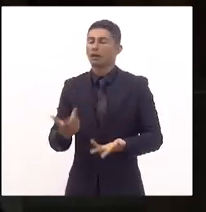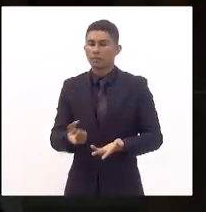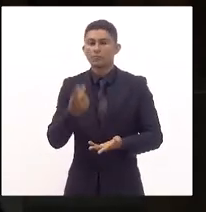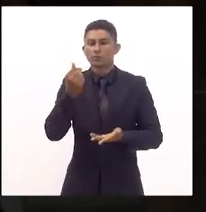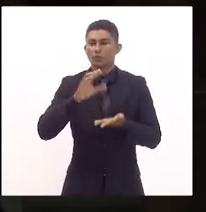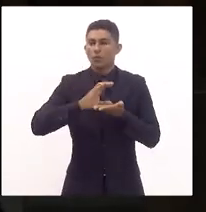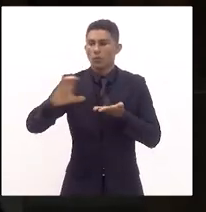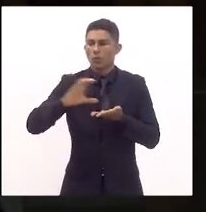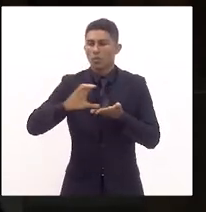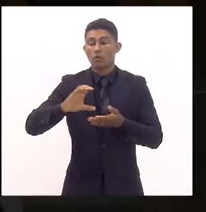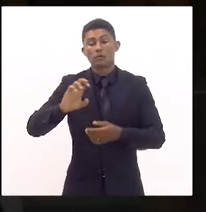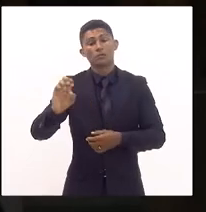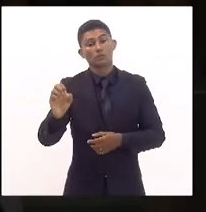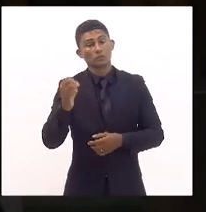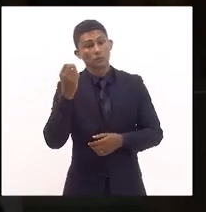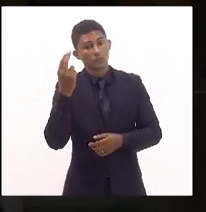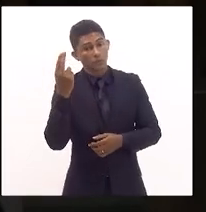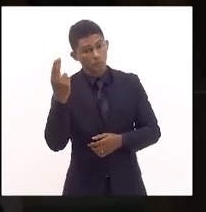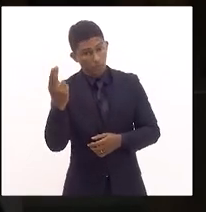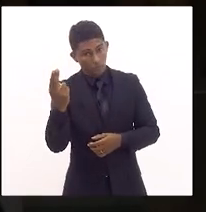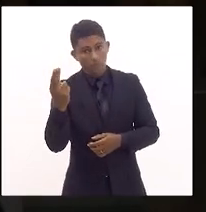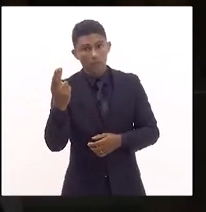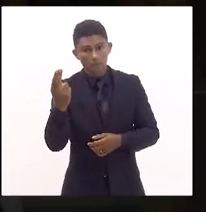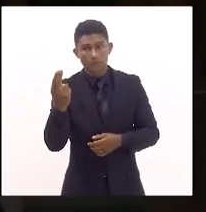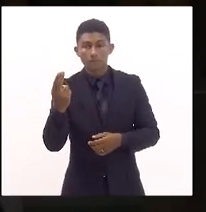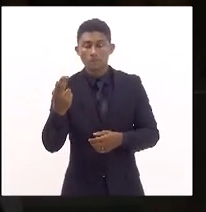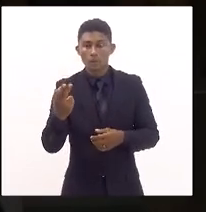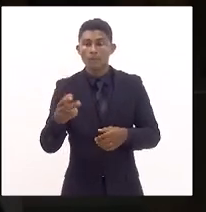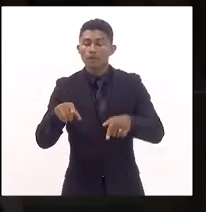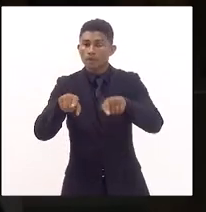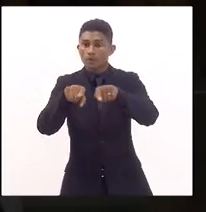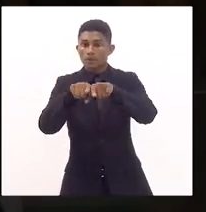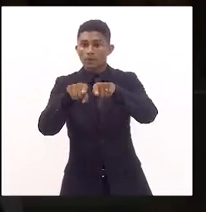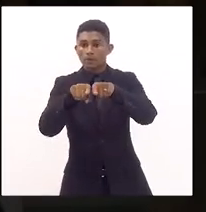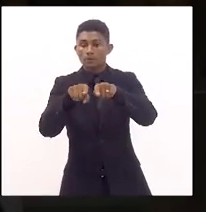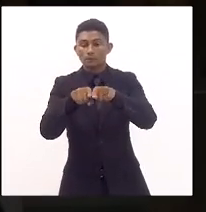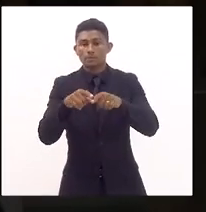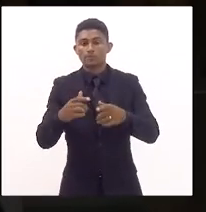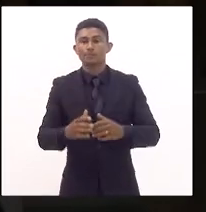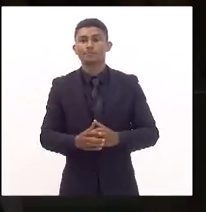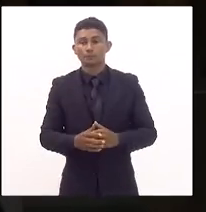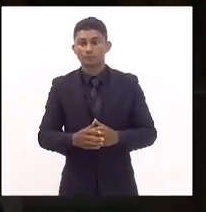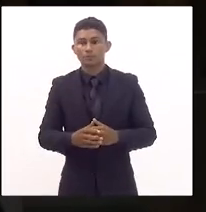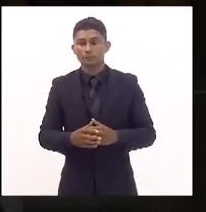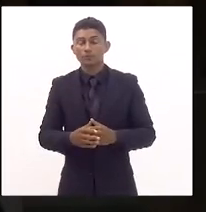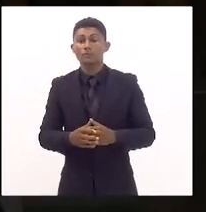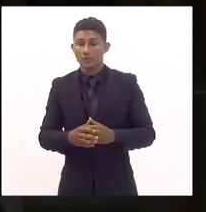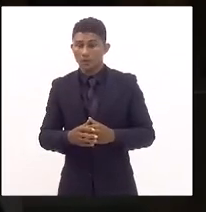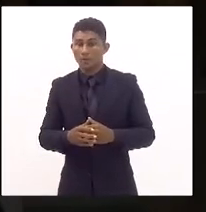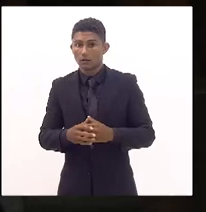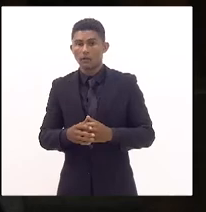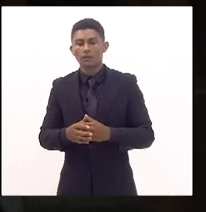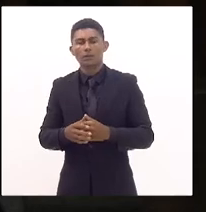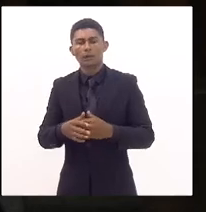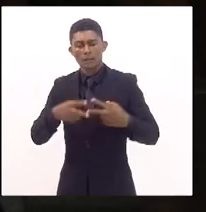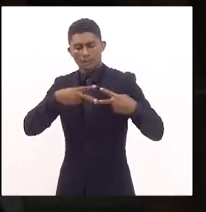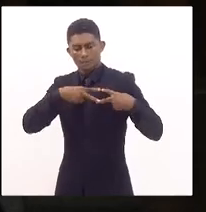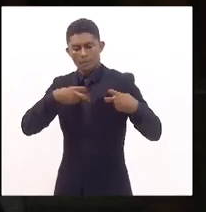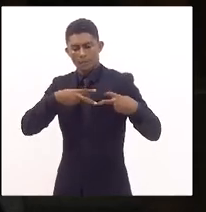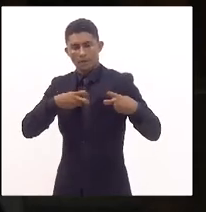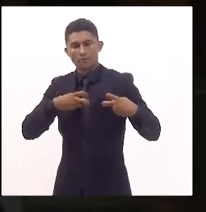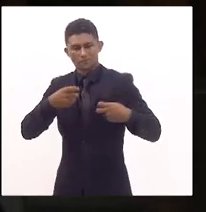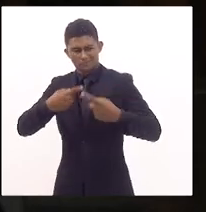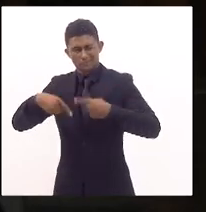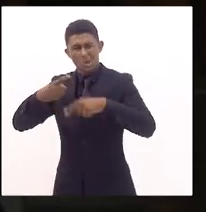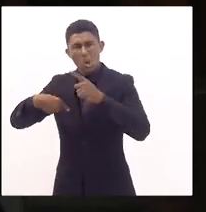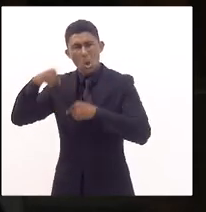dos ganhos da distribuição dos lucros da Petrobras.